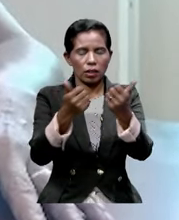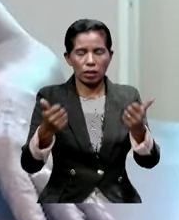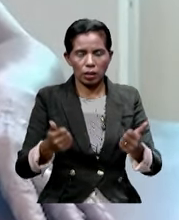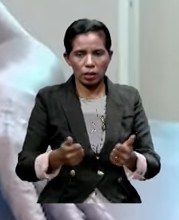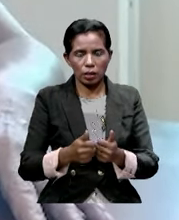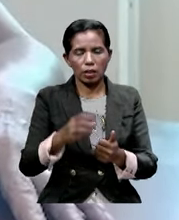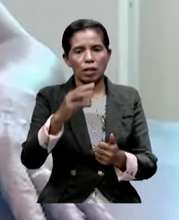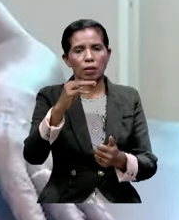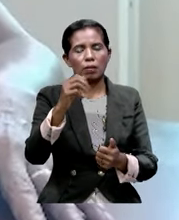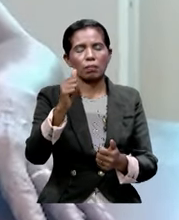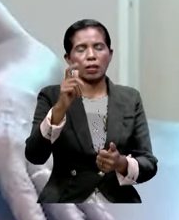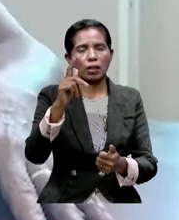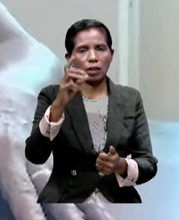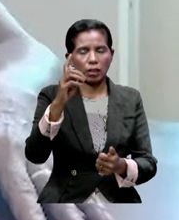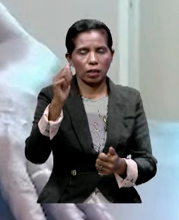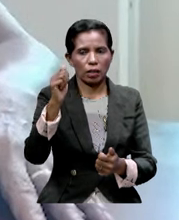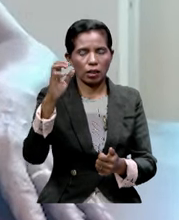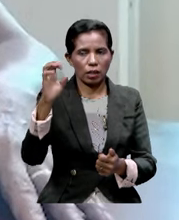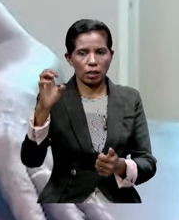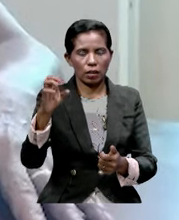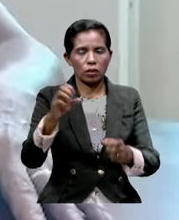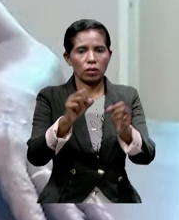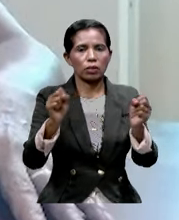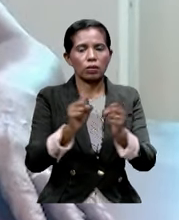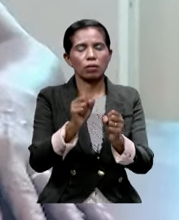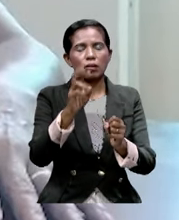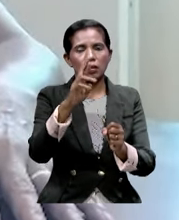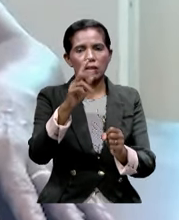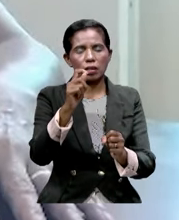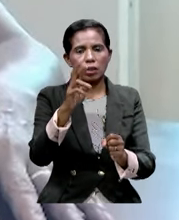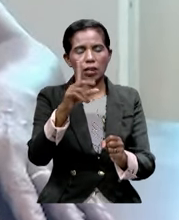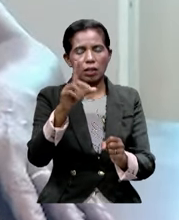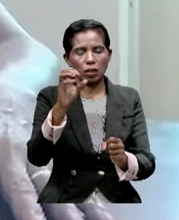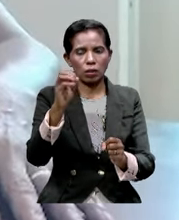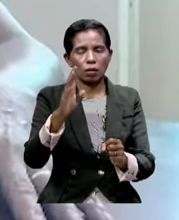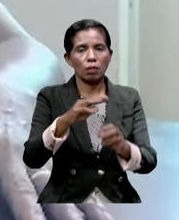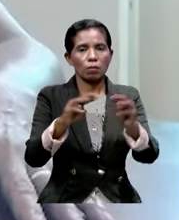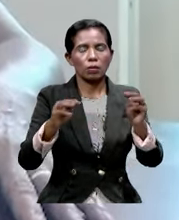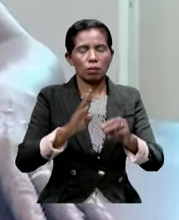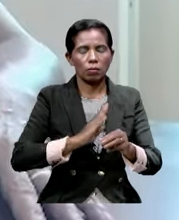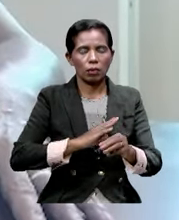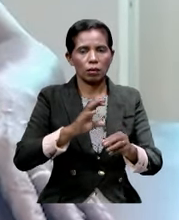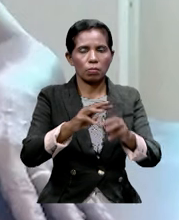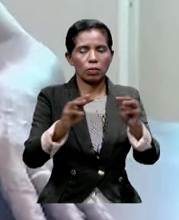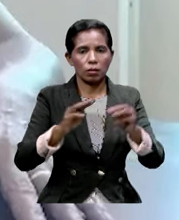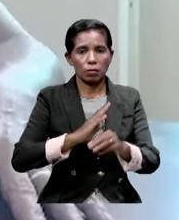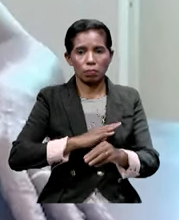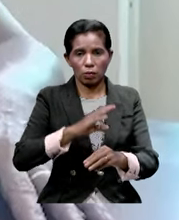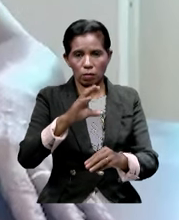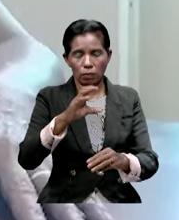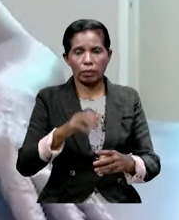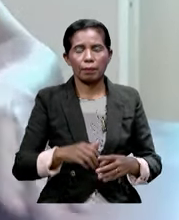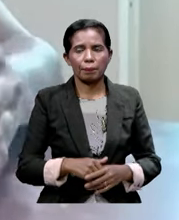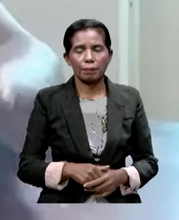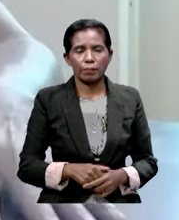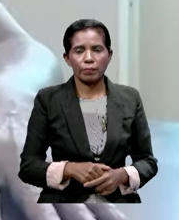Makadai suku Triloka posto administrativo Baucau Vila munisipio Baucau